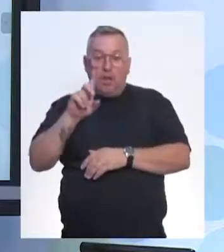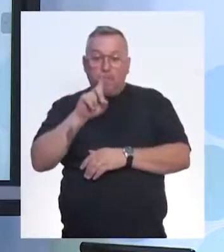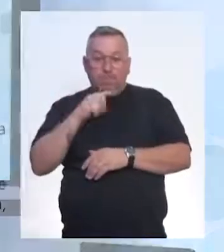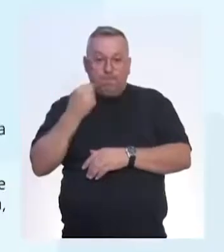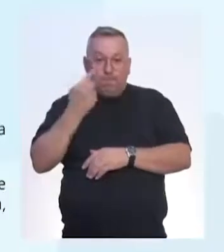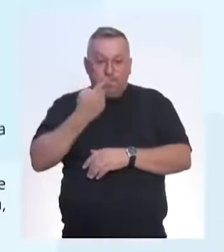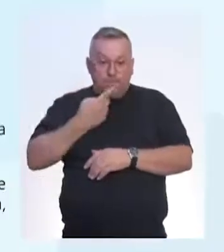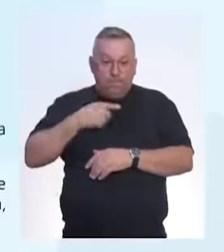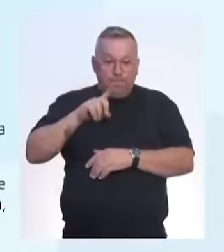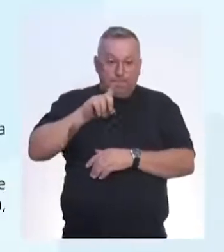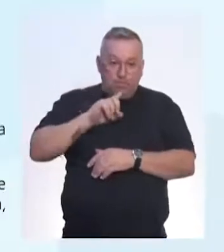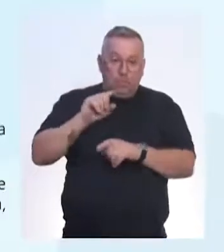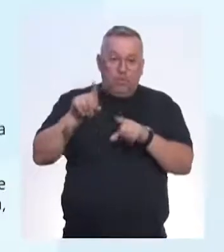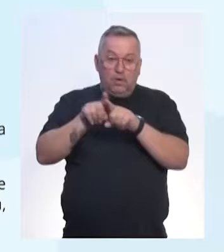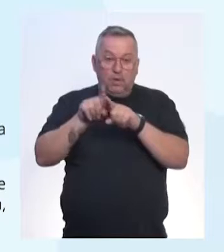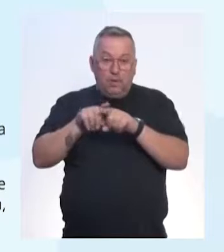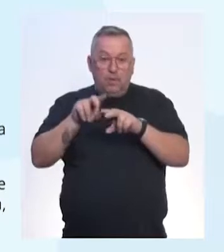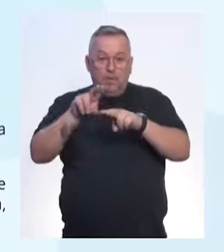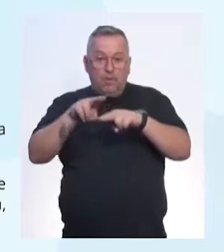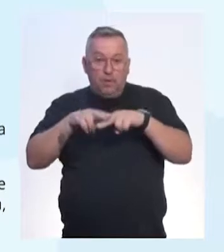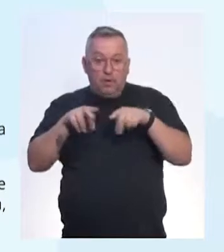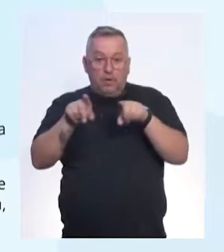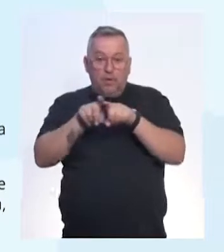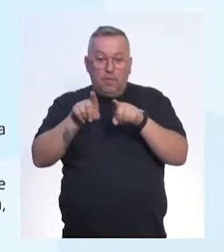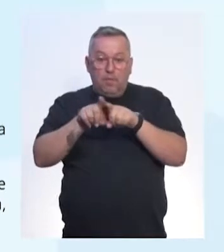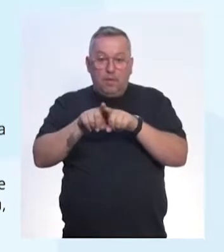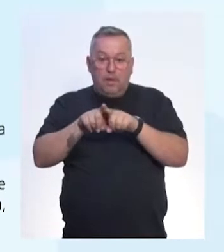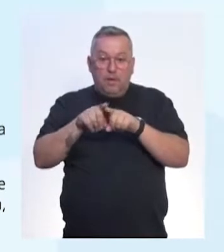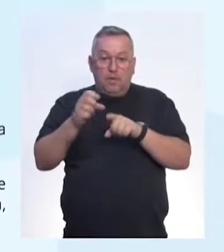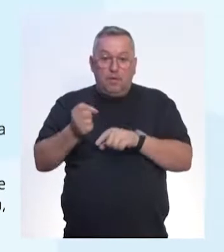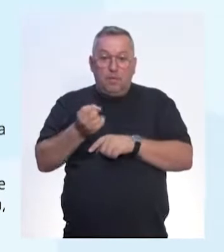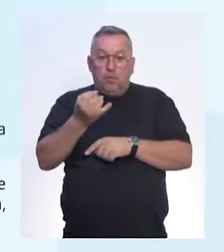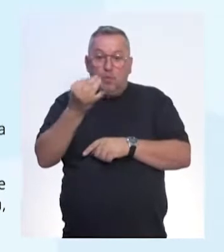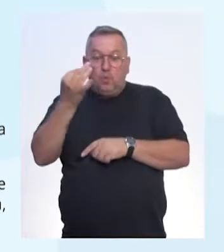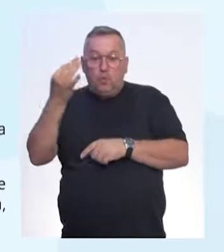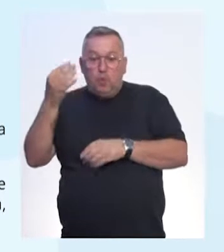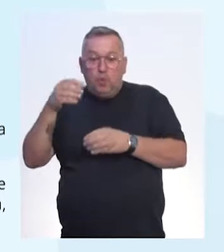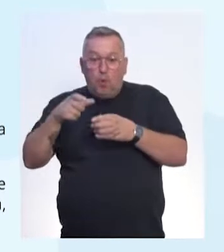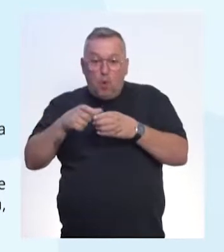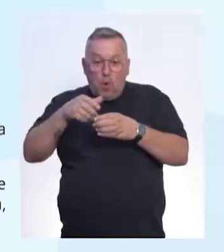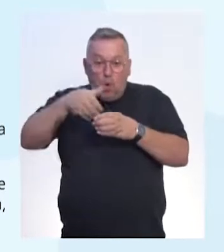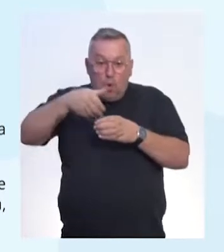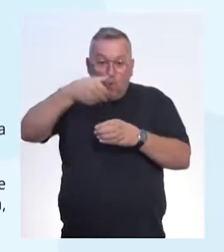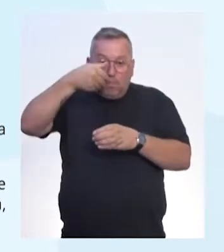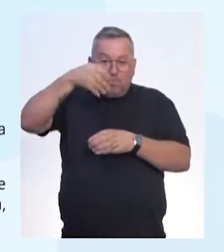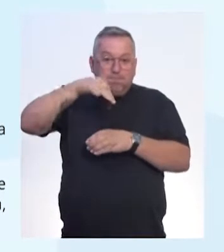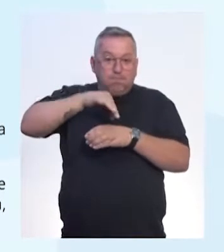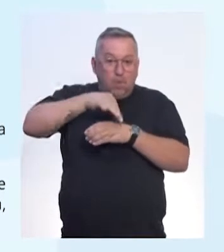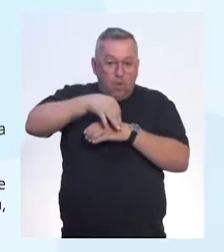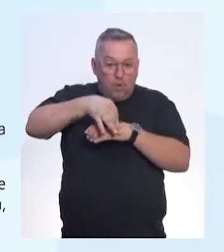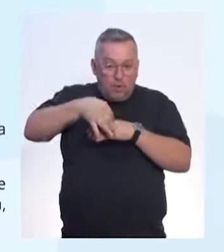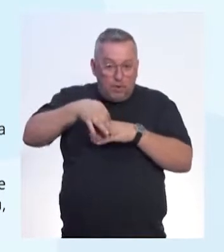cremoso. E por Y, a quantidade de unidades de iogurte de morango, o